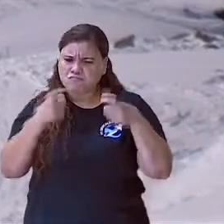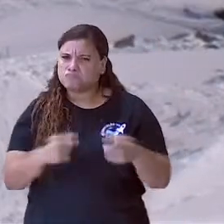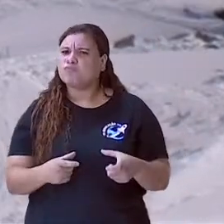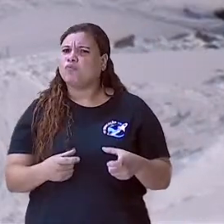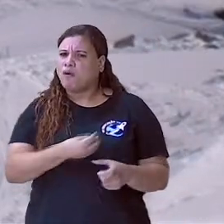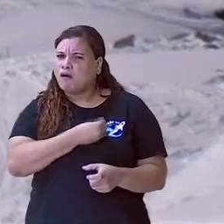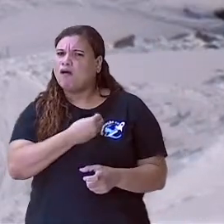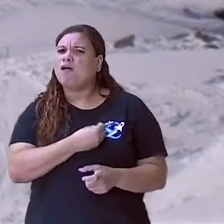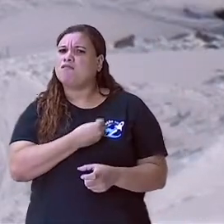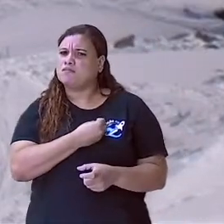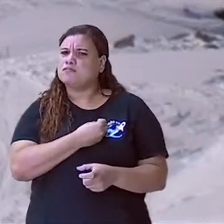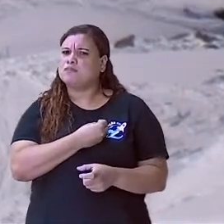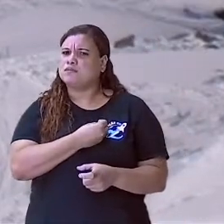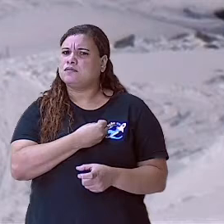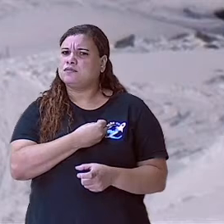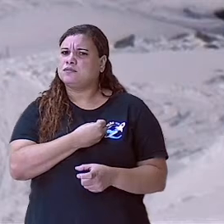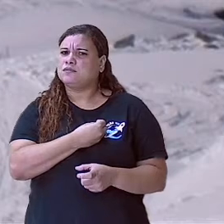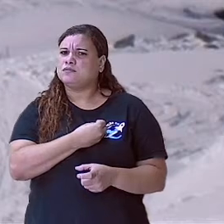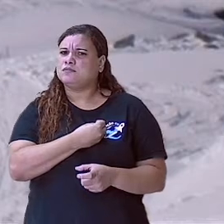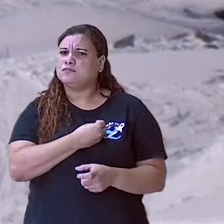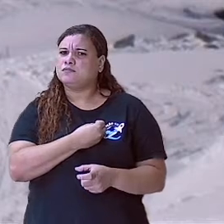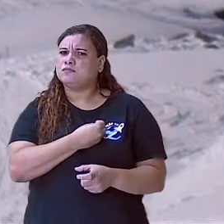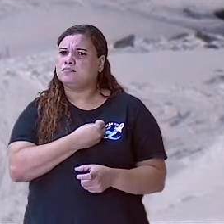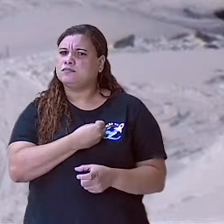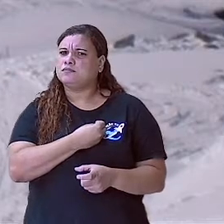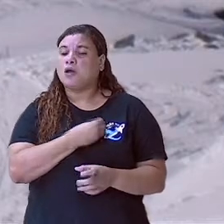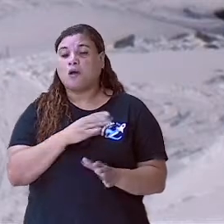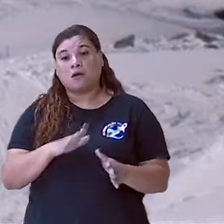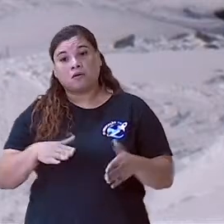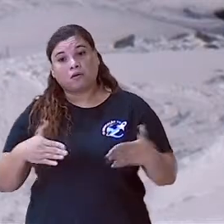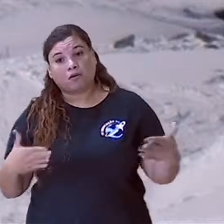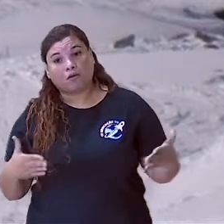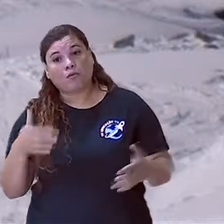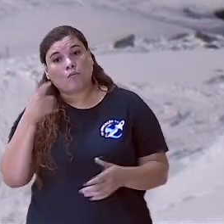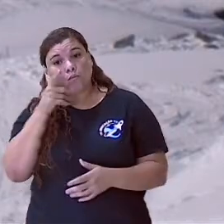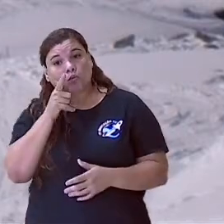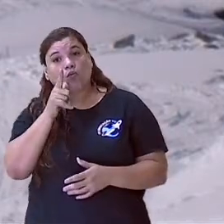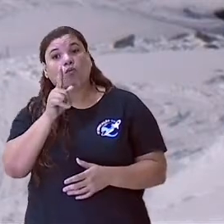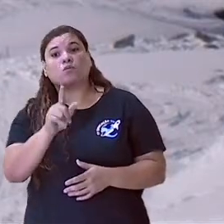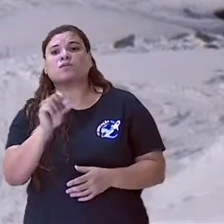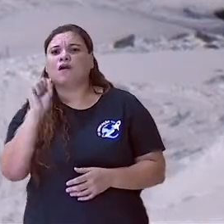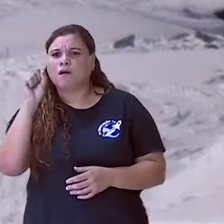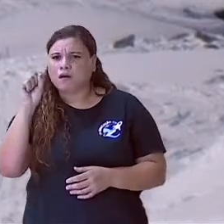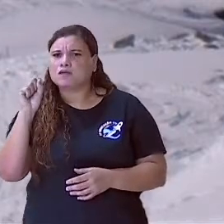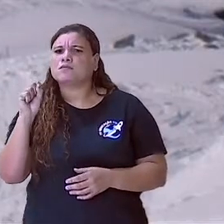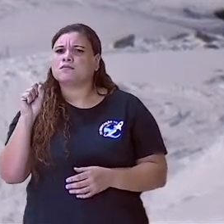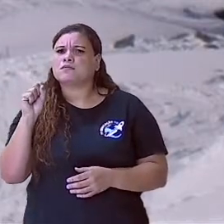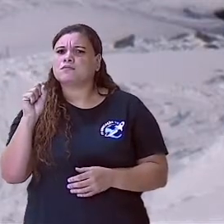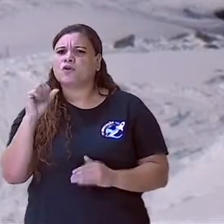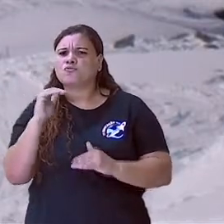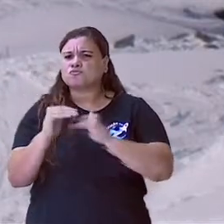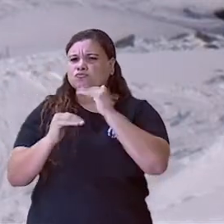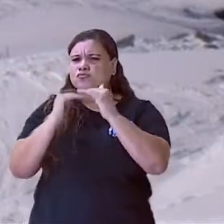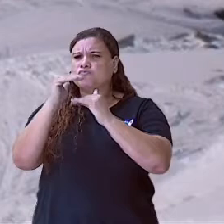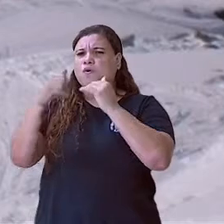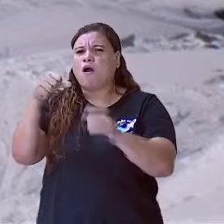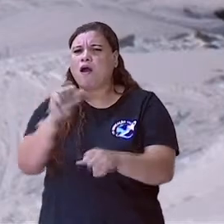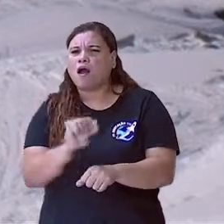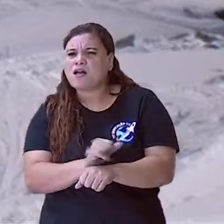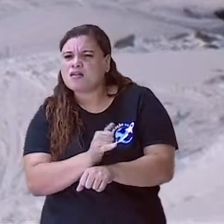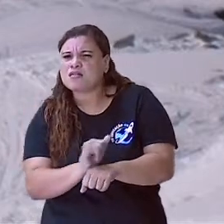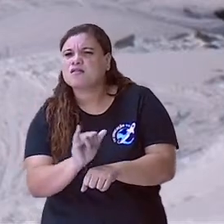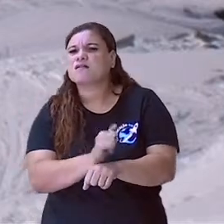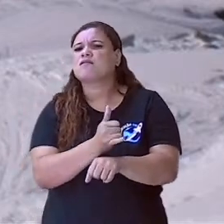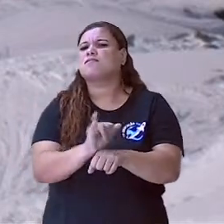lugar, conhecendo o lugar onde ele está inserido, ele pode desenvolver atividades que